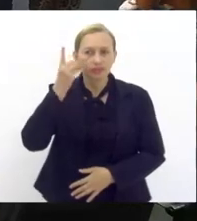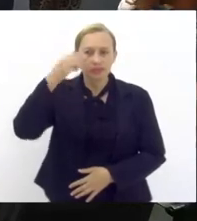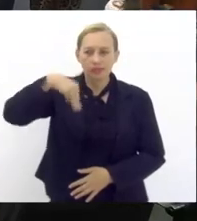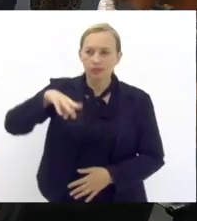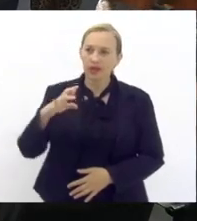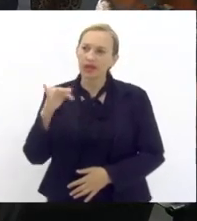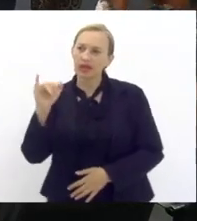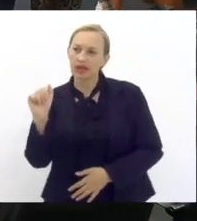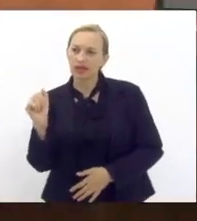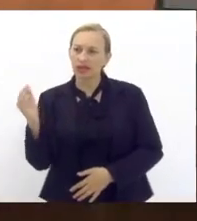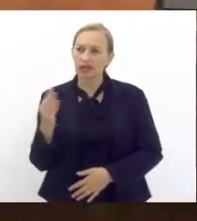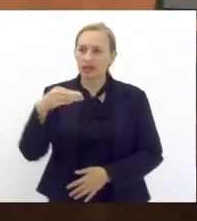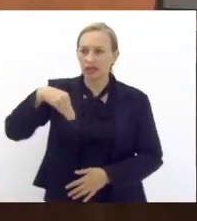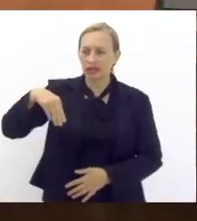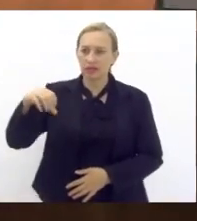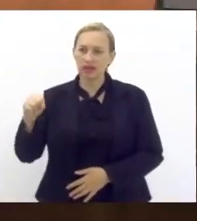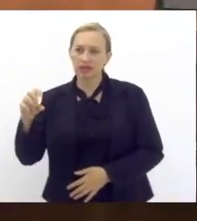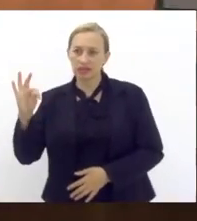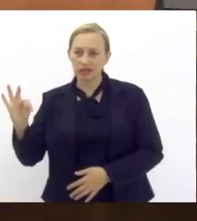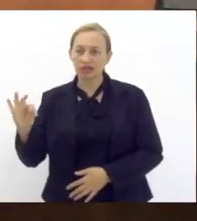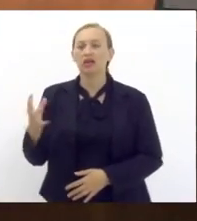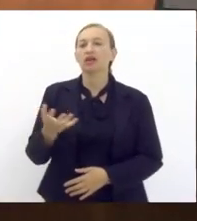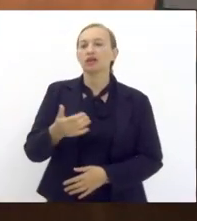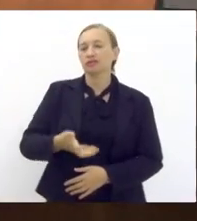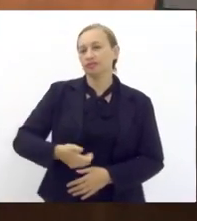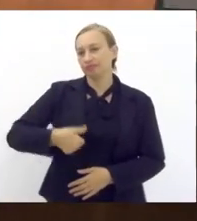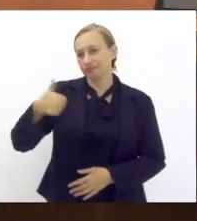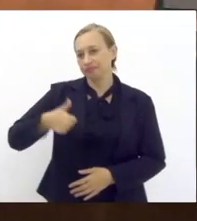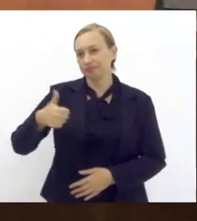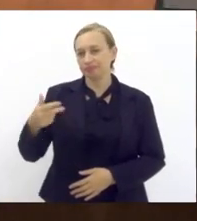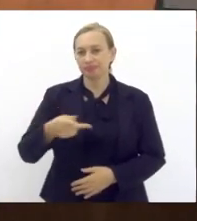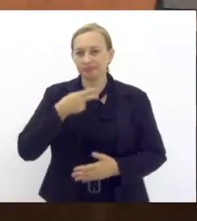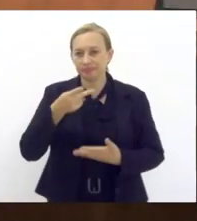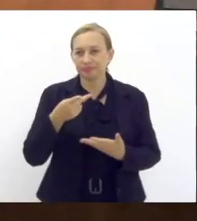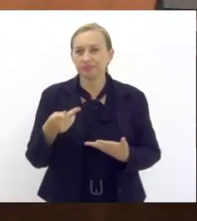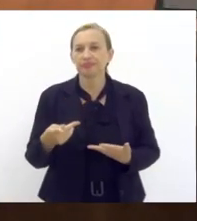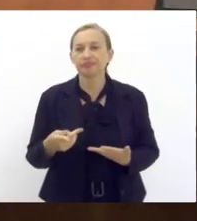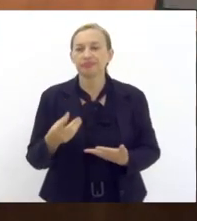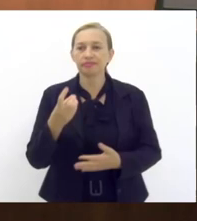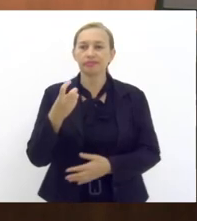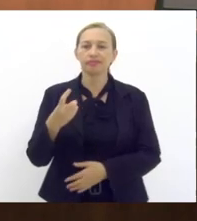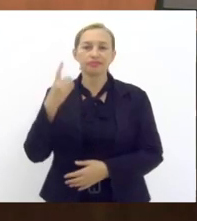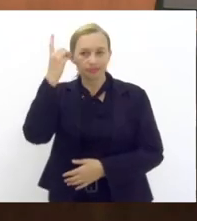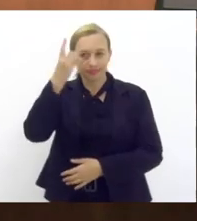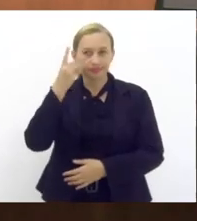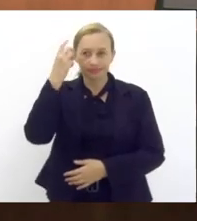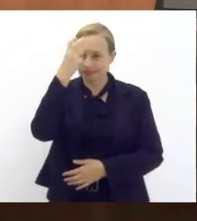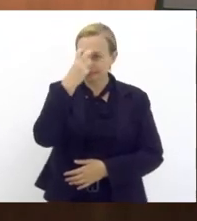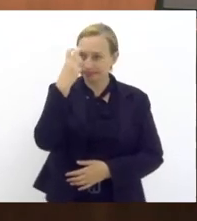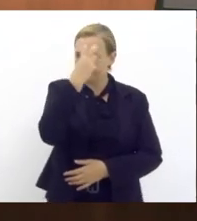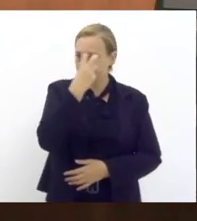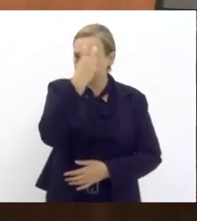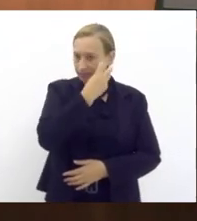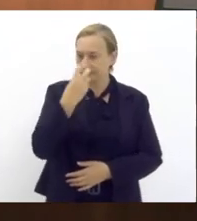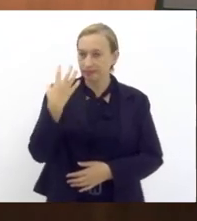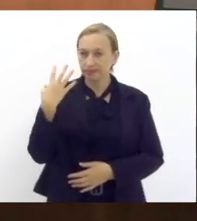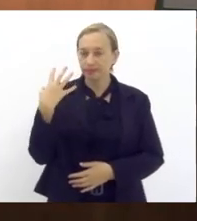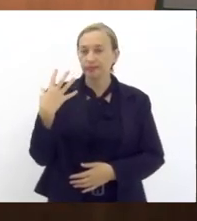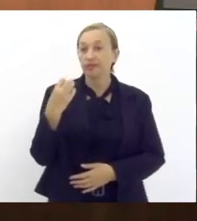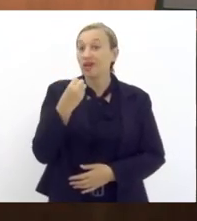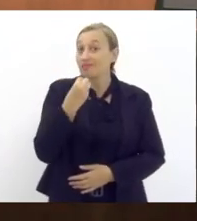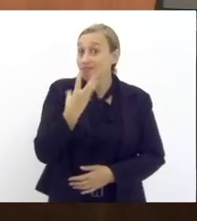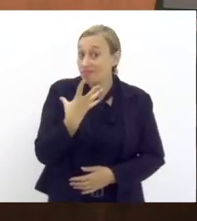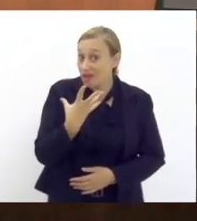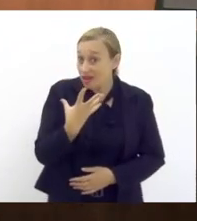MST. Primeiro, queria dizer, excelentíssima deputada Verônica Lima, que a senhora fica muito bem,